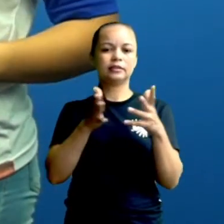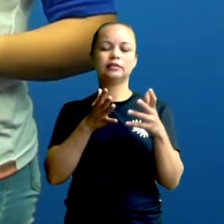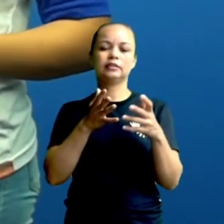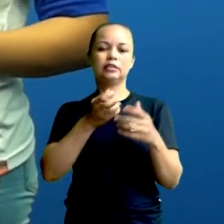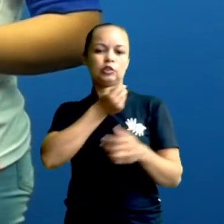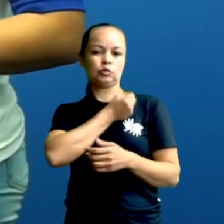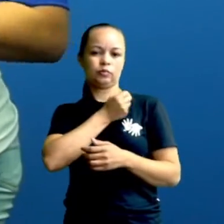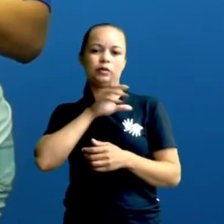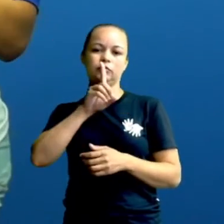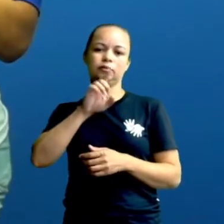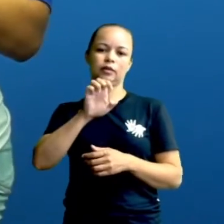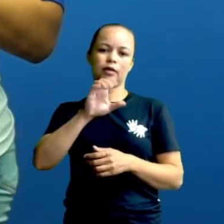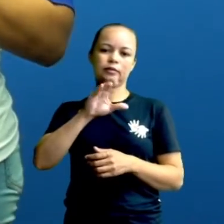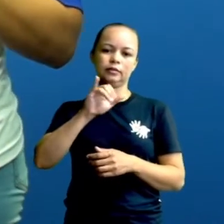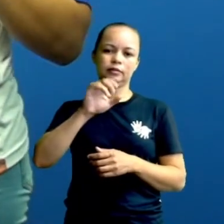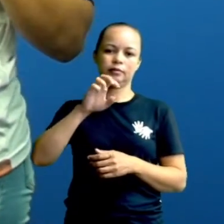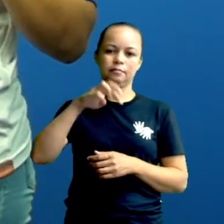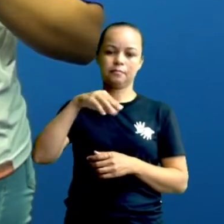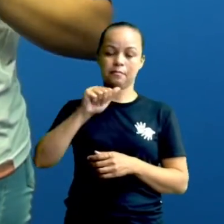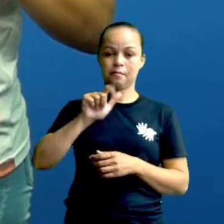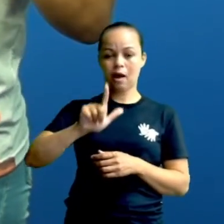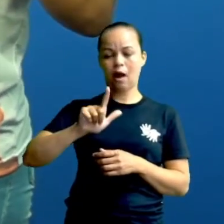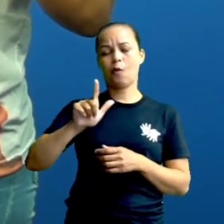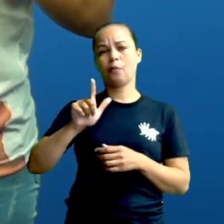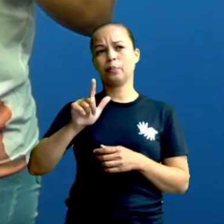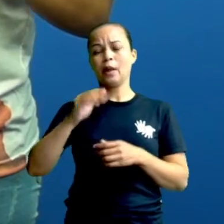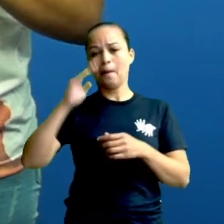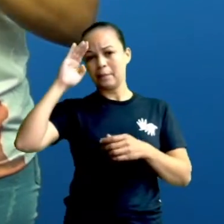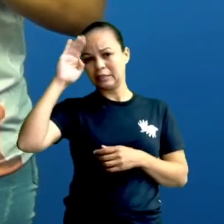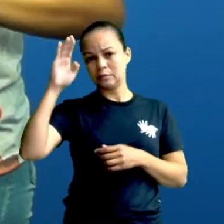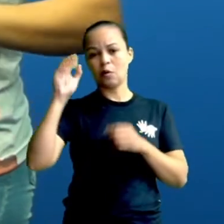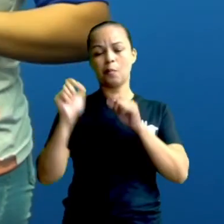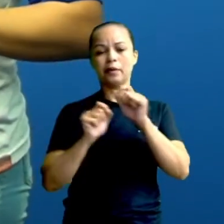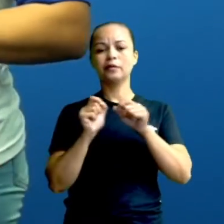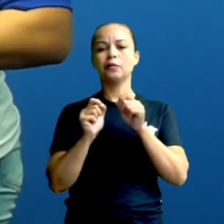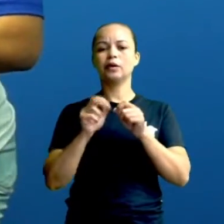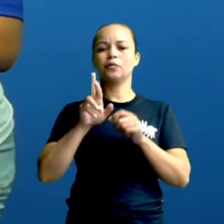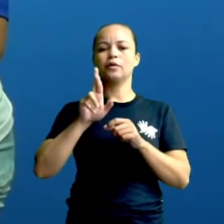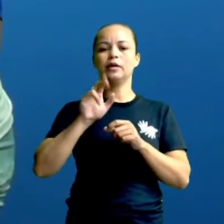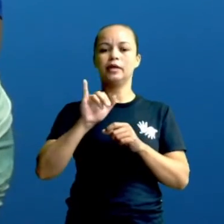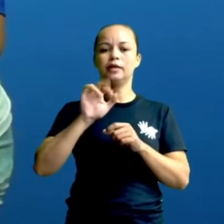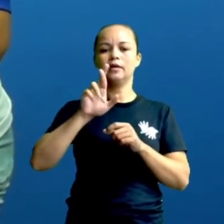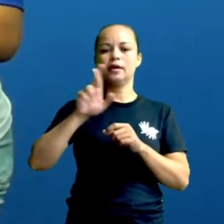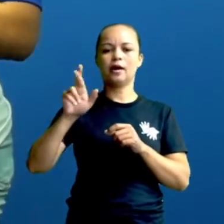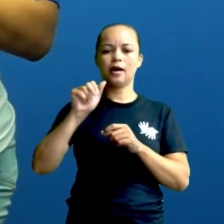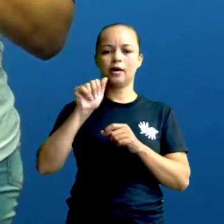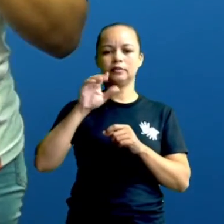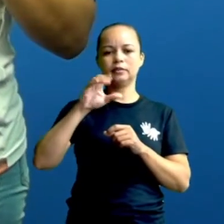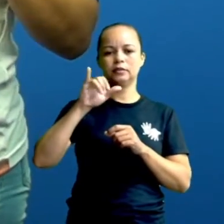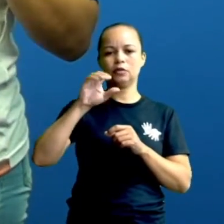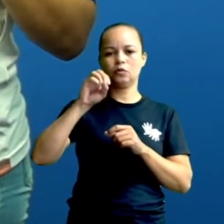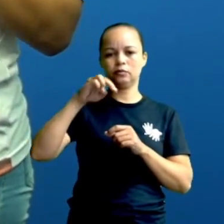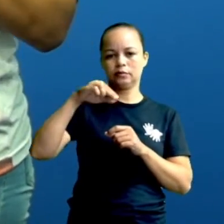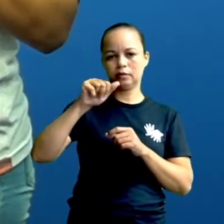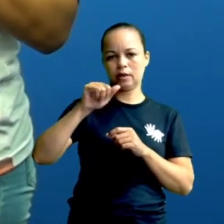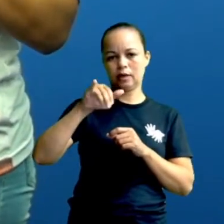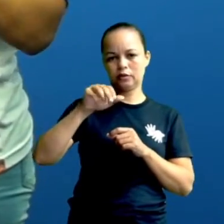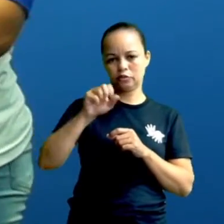decimal, tá certo? Principalmente aos irracionais, tá?